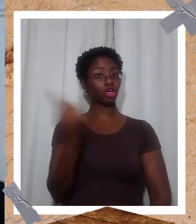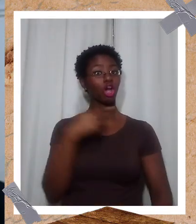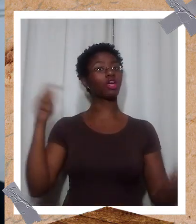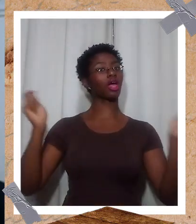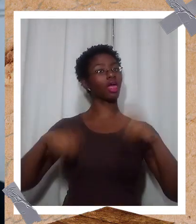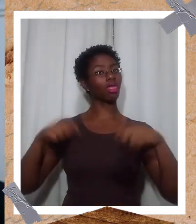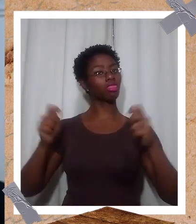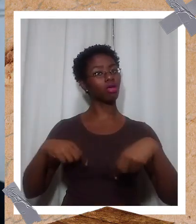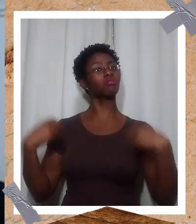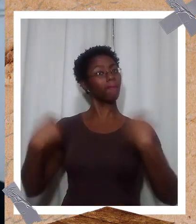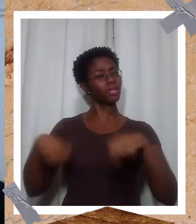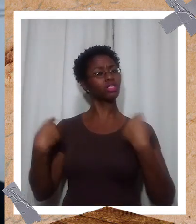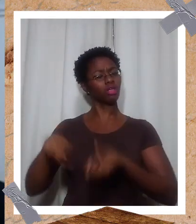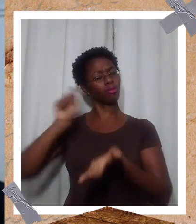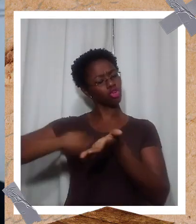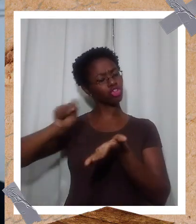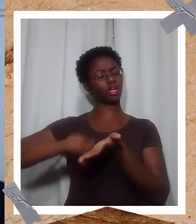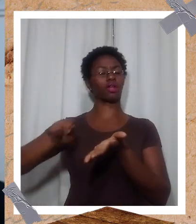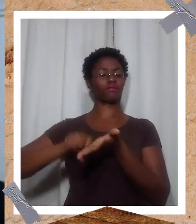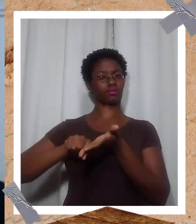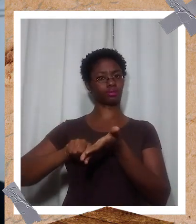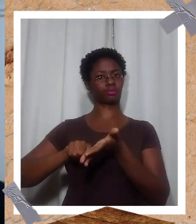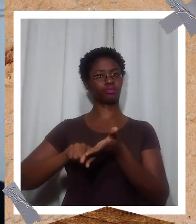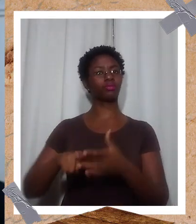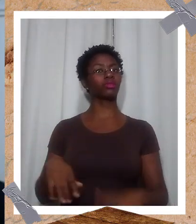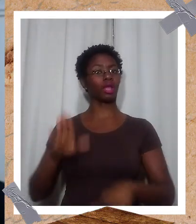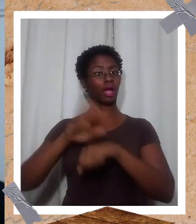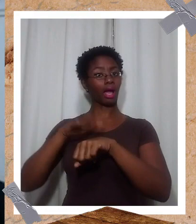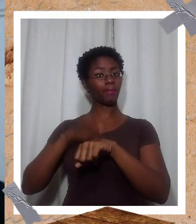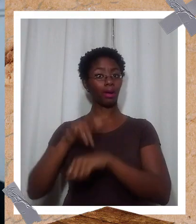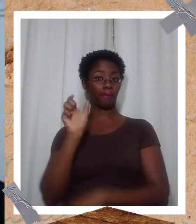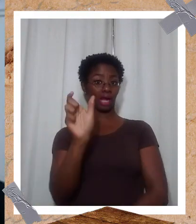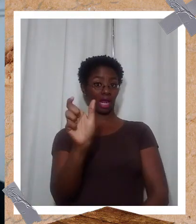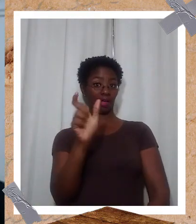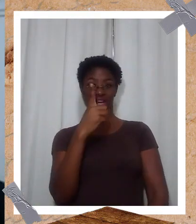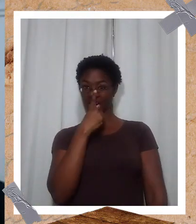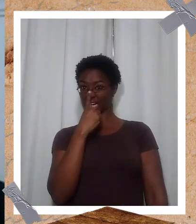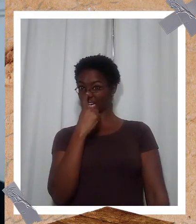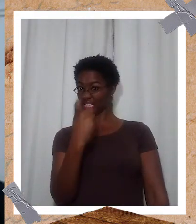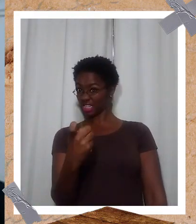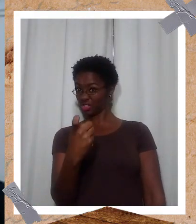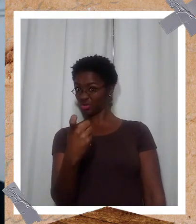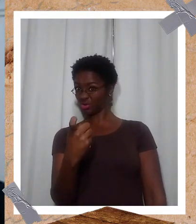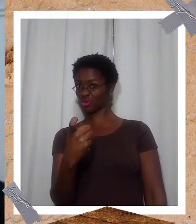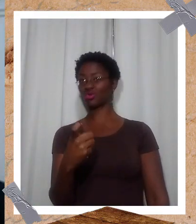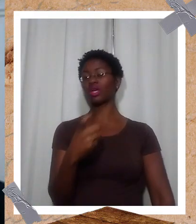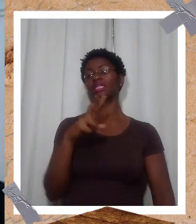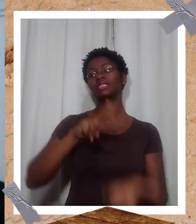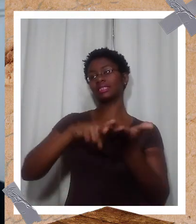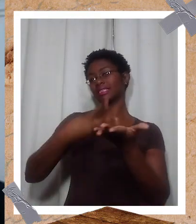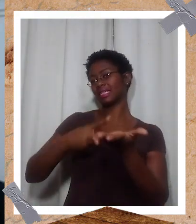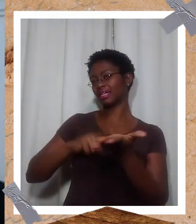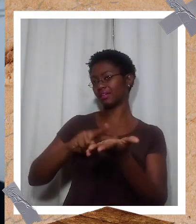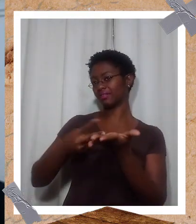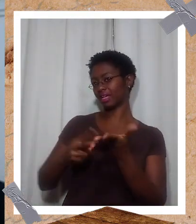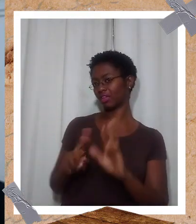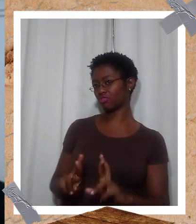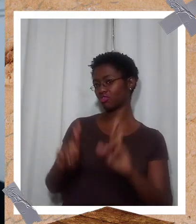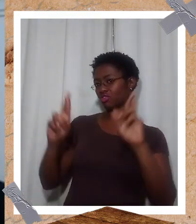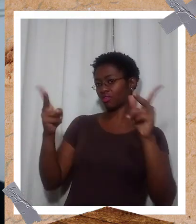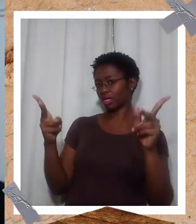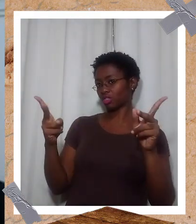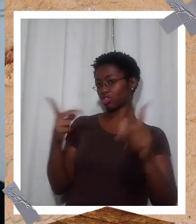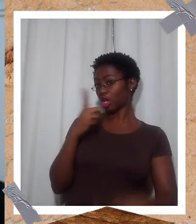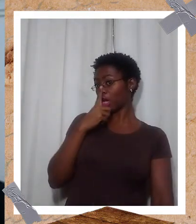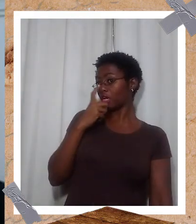e devemos escrever. A própria palavra lixo ganha um novo significado a partir dali. Lixo